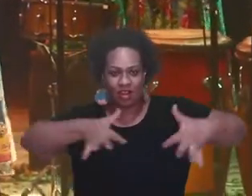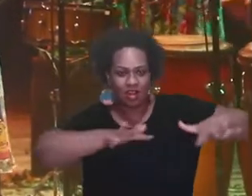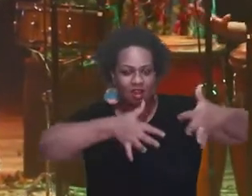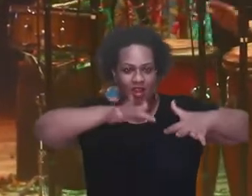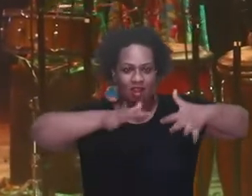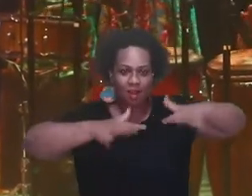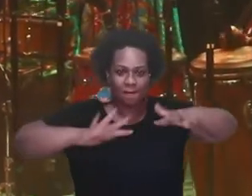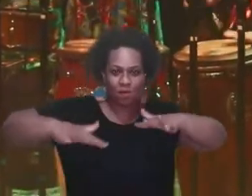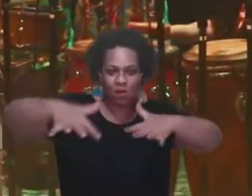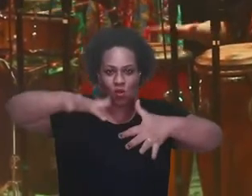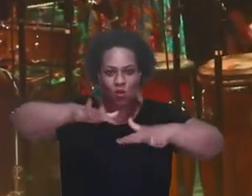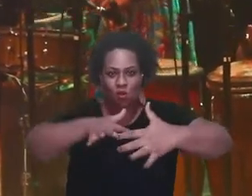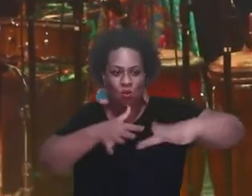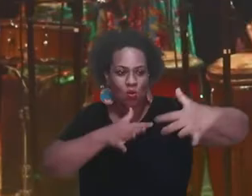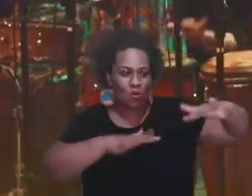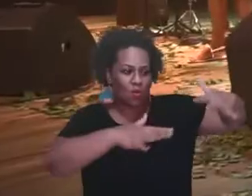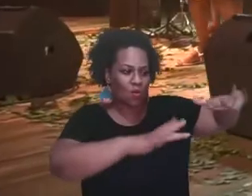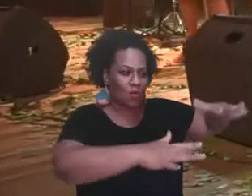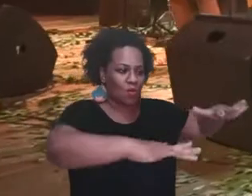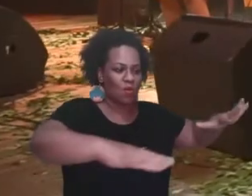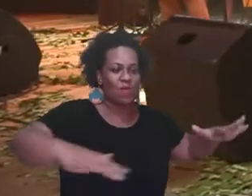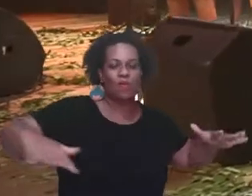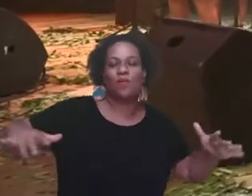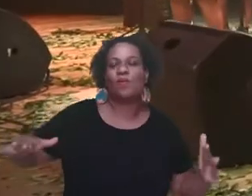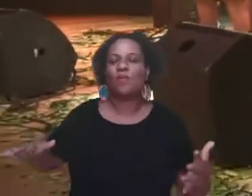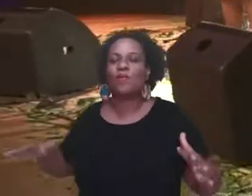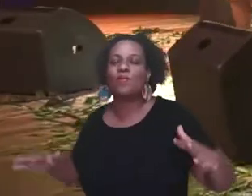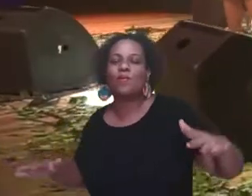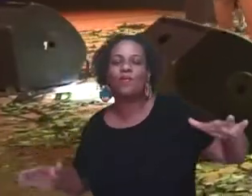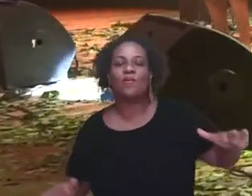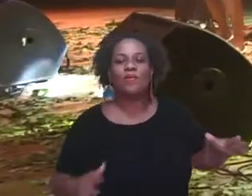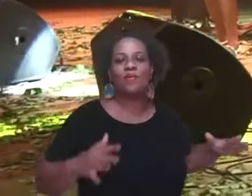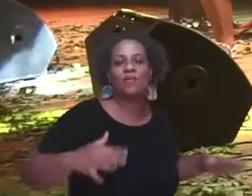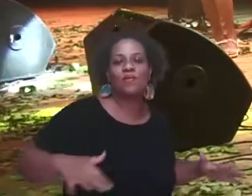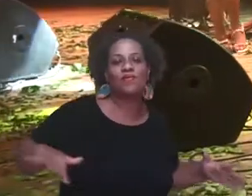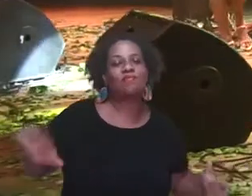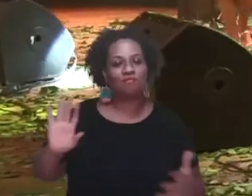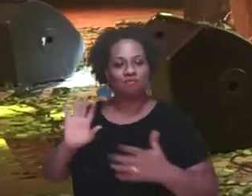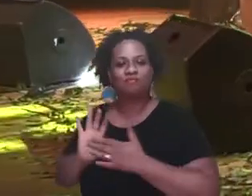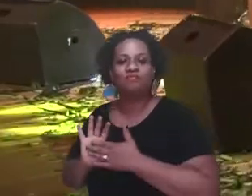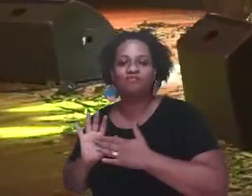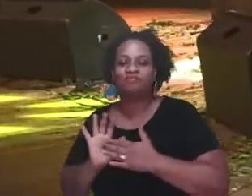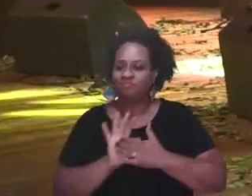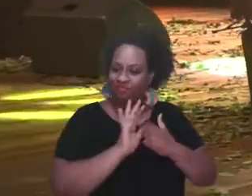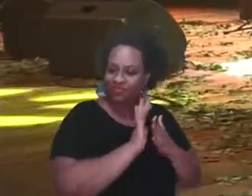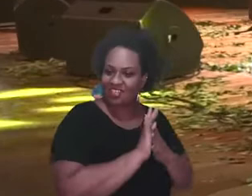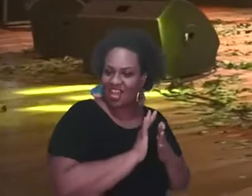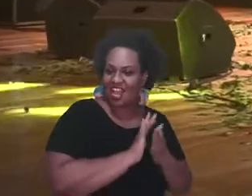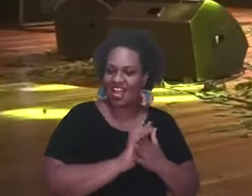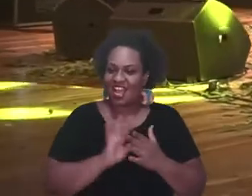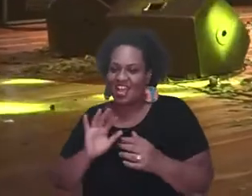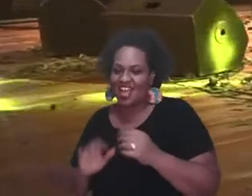E aí quem é Maria Maré Maré Maré